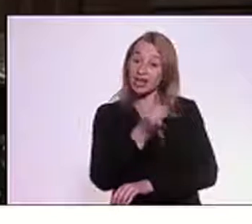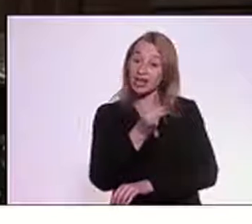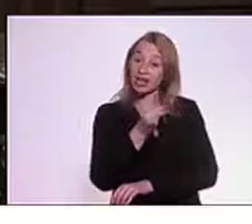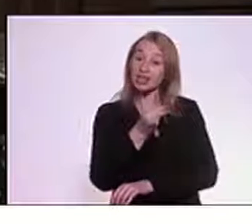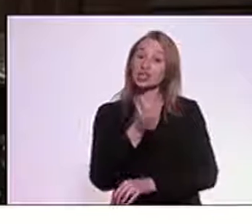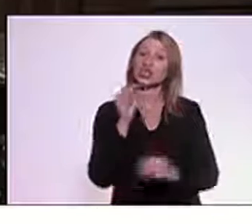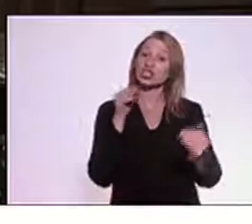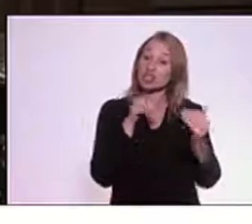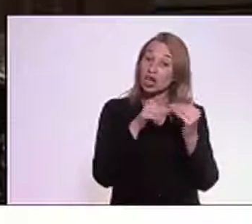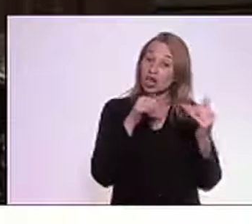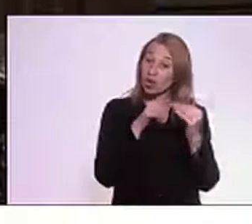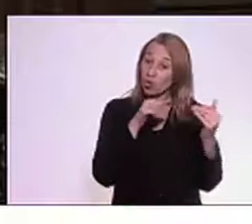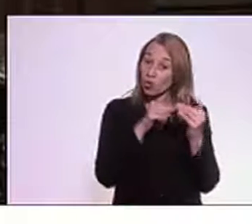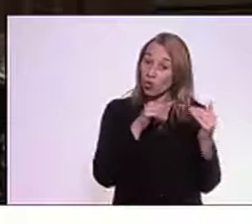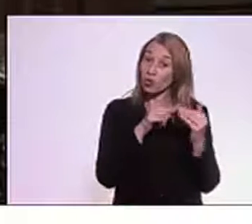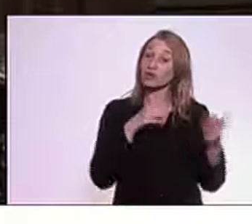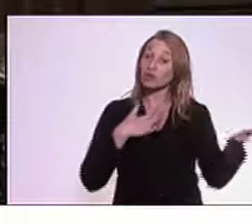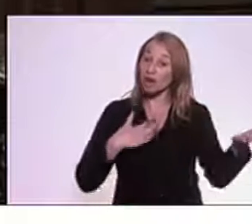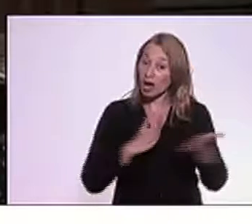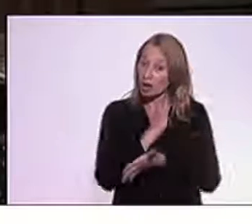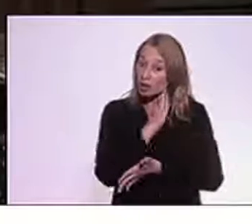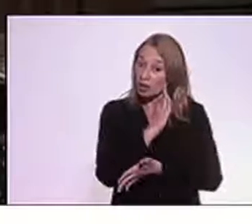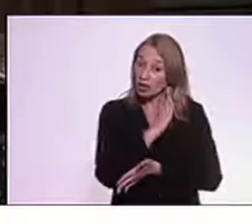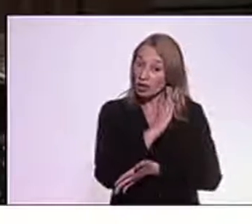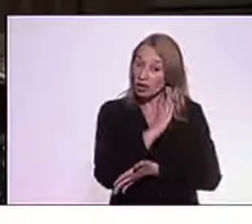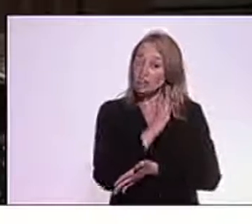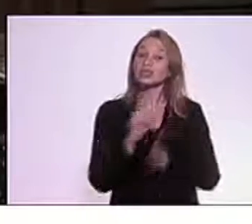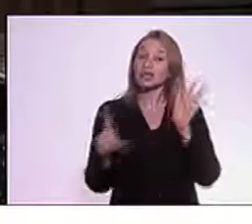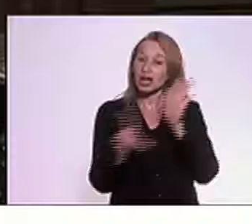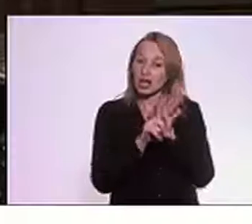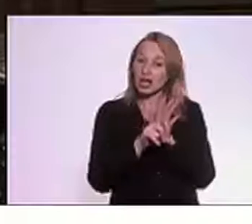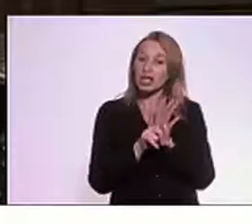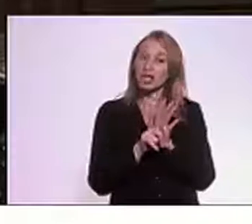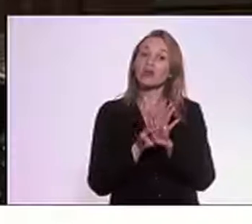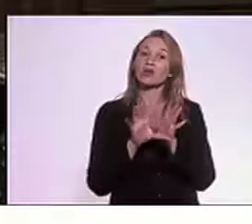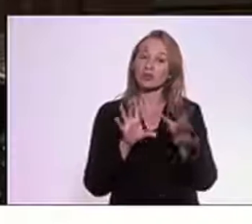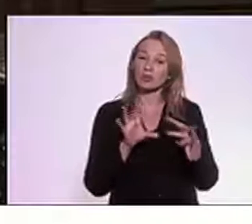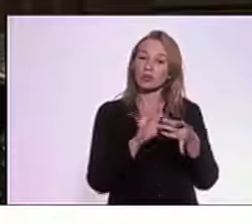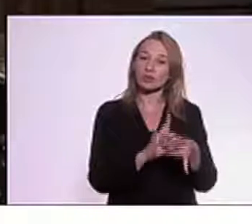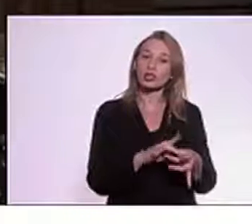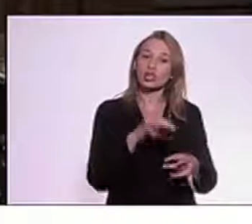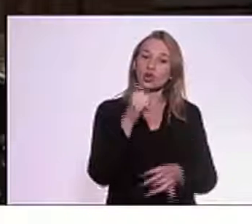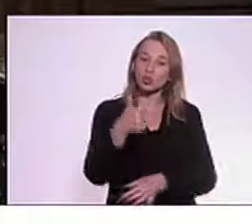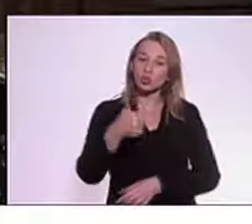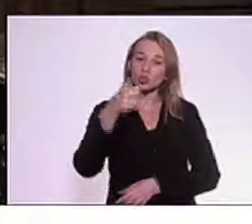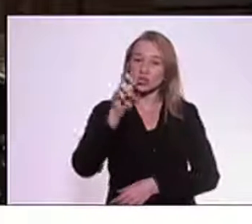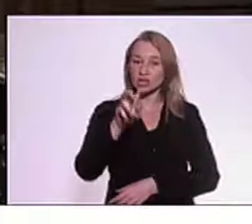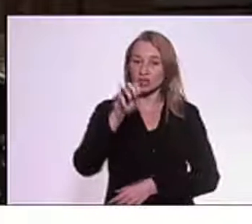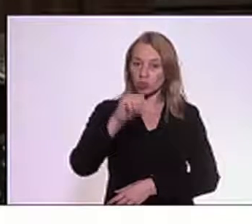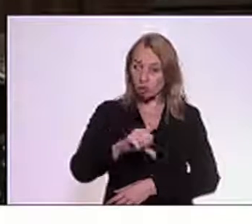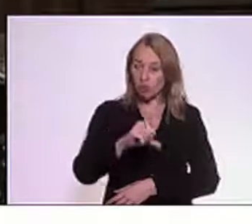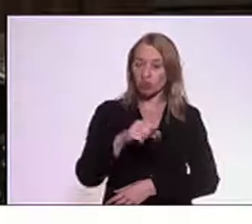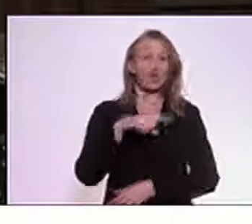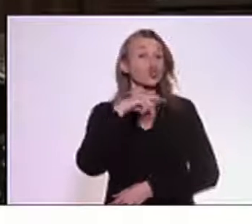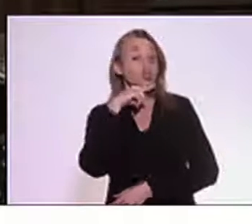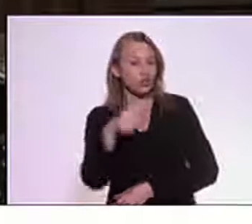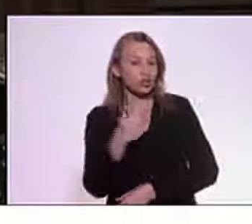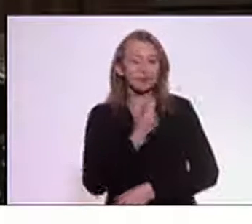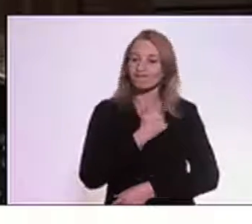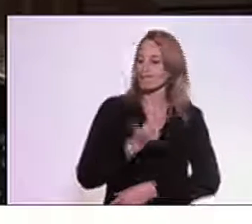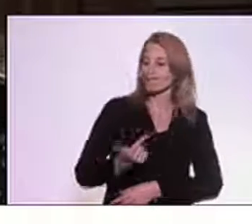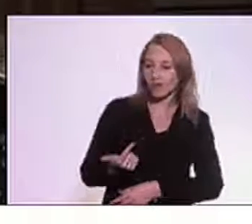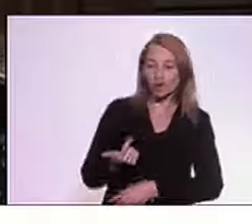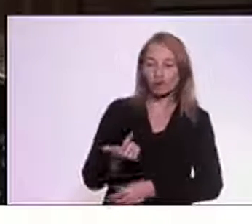com aquilo que foi aprovado na Lei Complementar 159. Eu não tenho